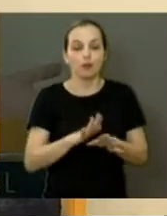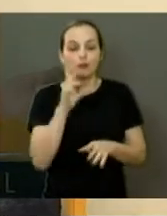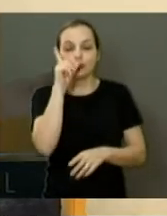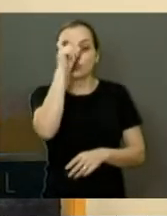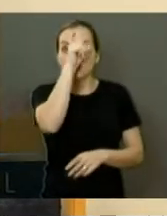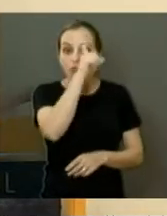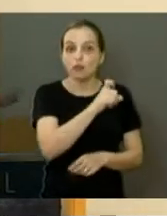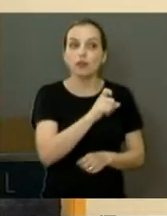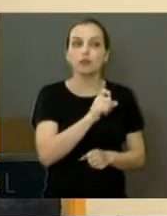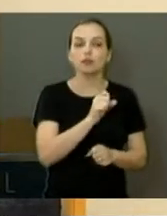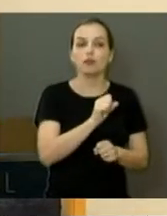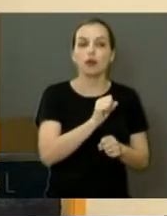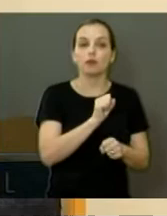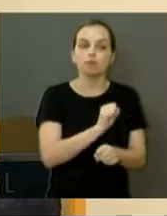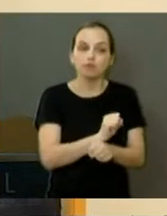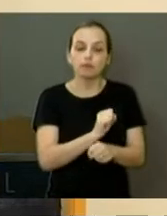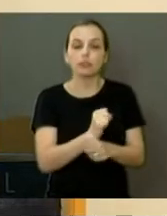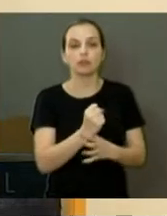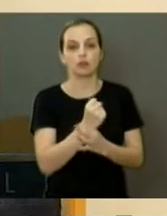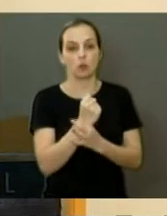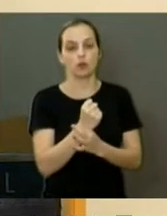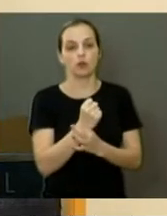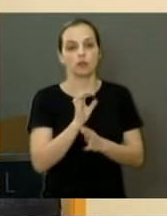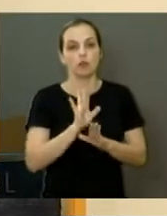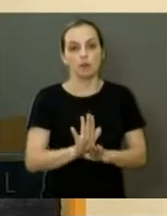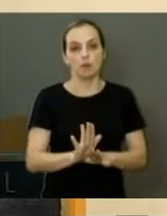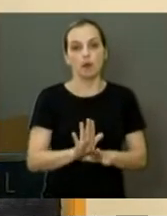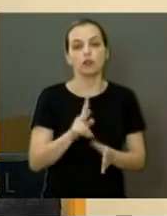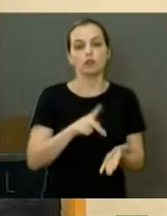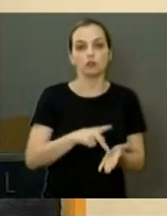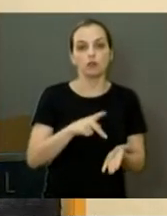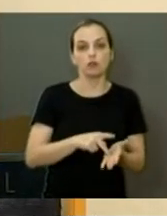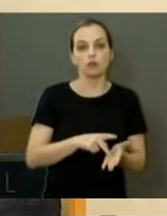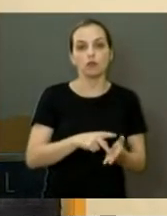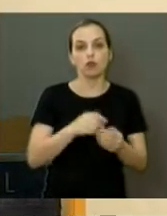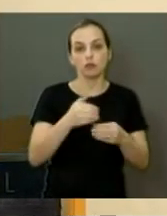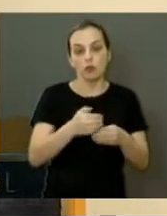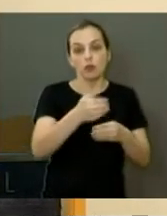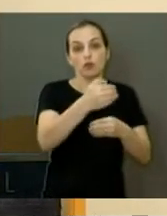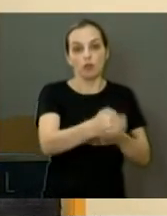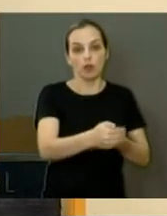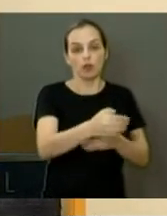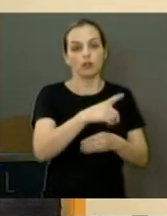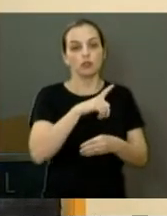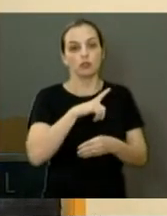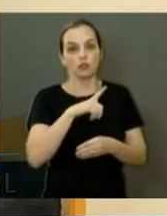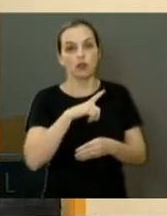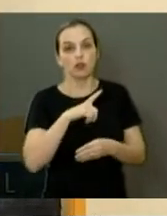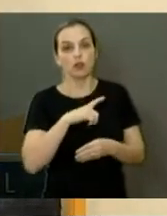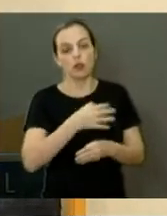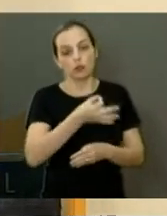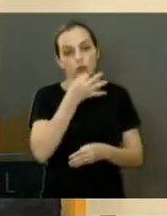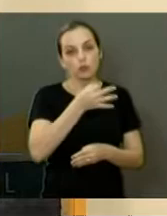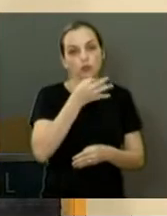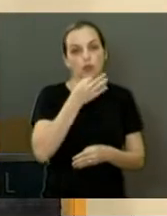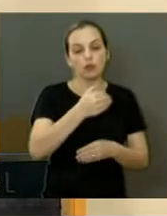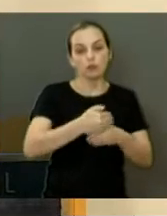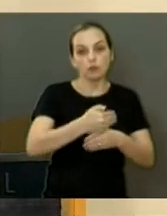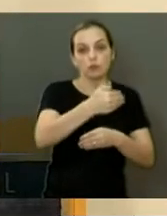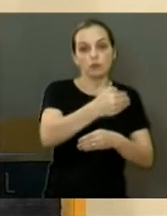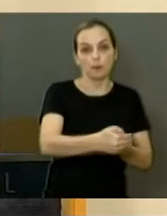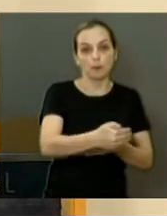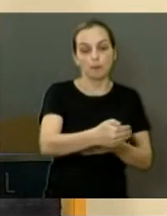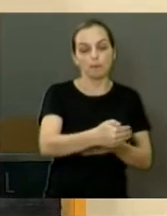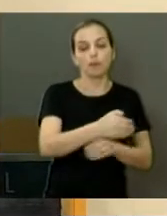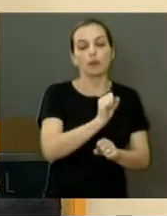para segurar uma onda, é difícil. Mas, na realidade, está em frente ao estabelecimento dele, eu dei essa ideia, sugestão, que ela parasse